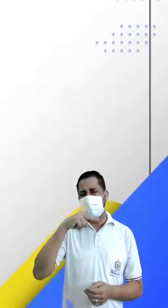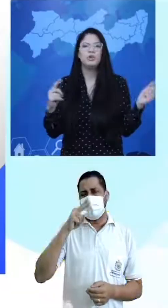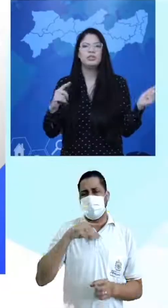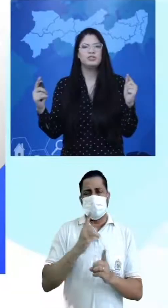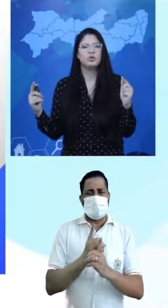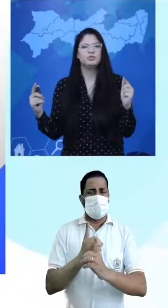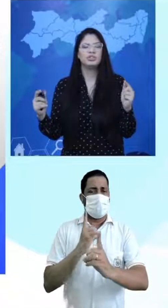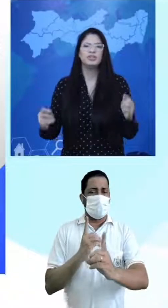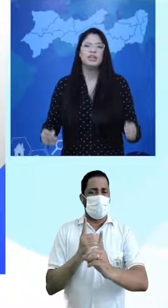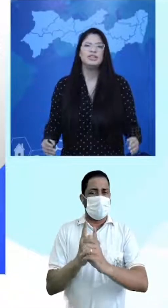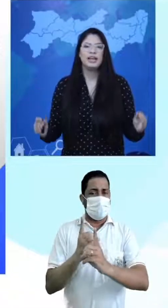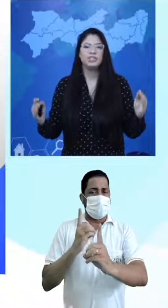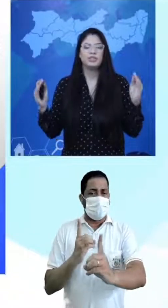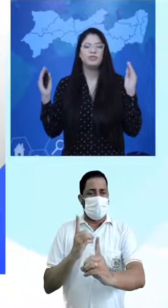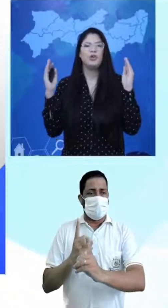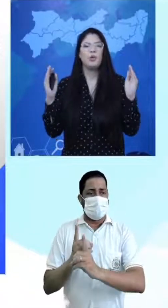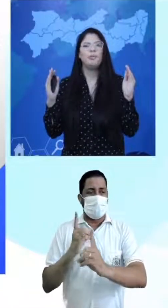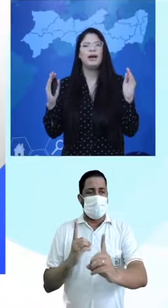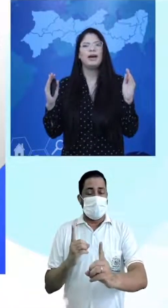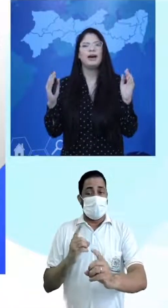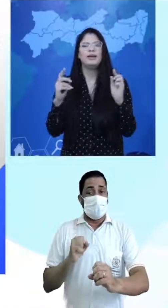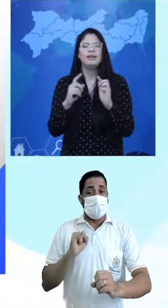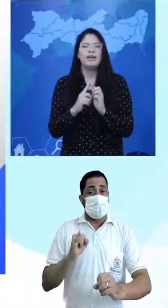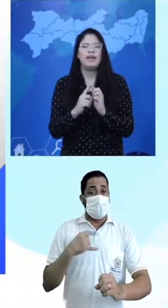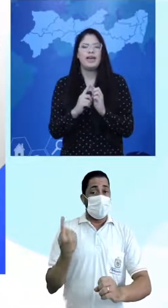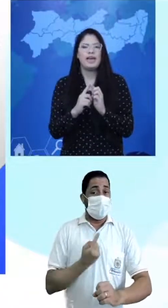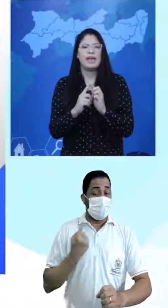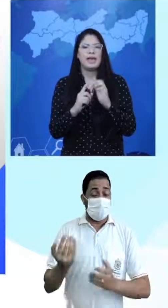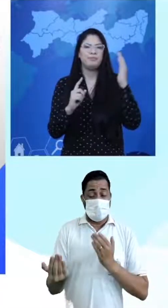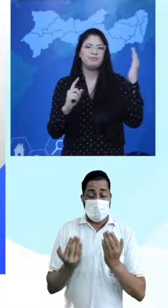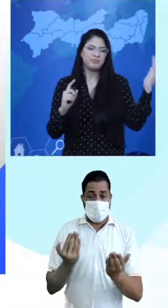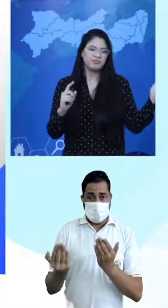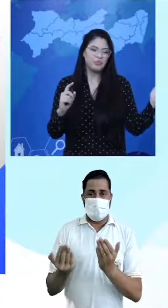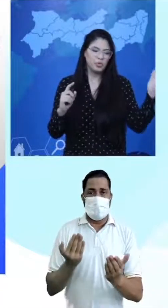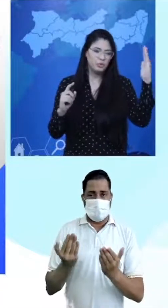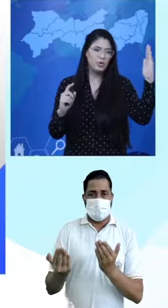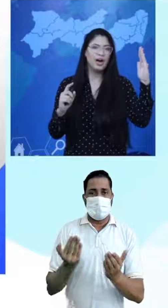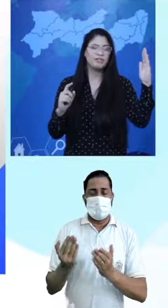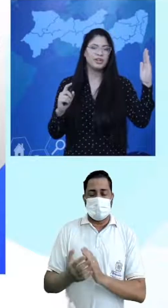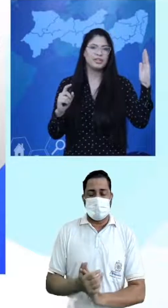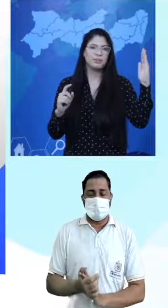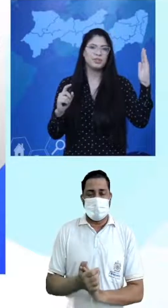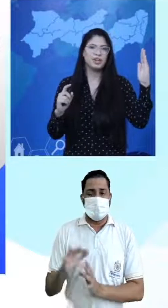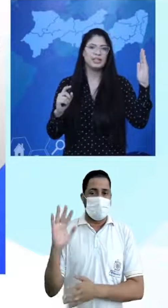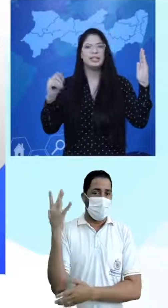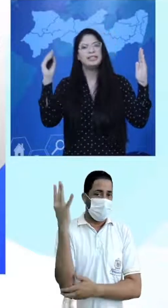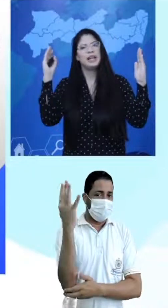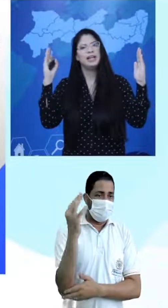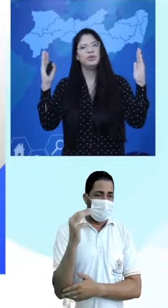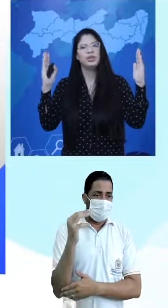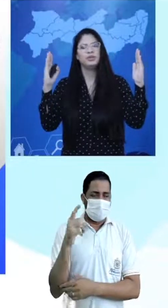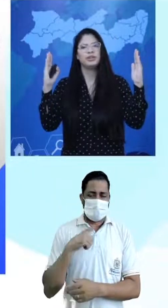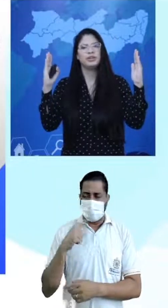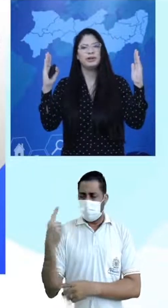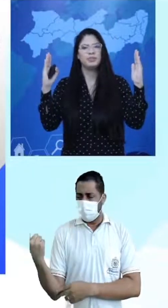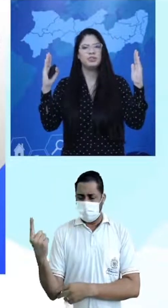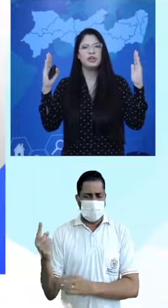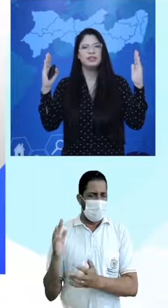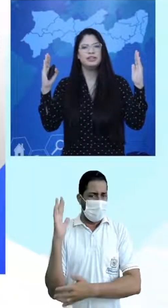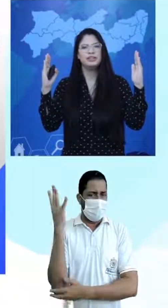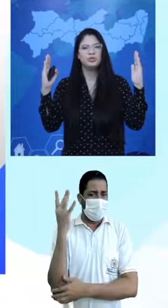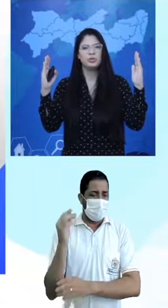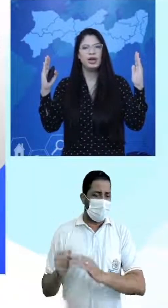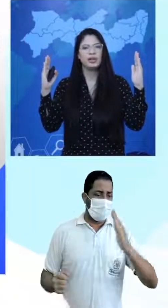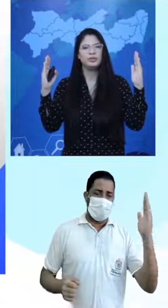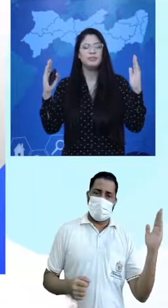distância uma das outras, se a gente for comparar uma árvore que está posicionada desse lado e outra que está posicionada